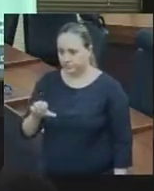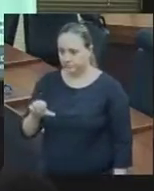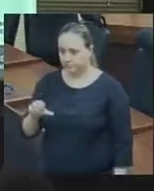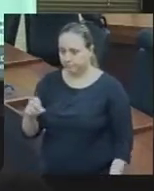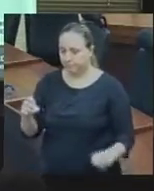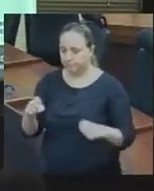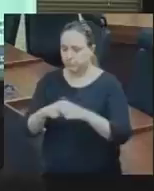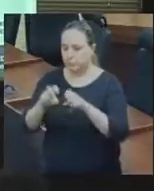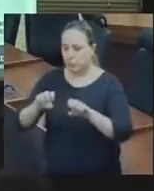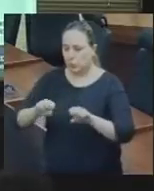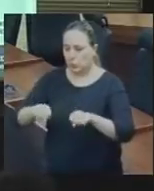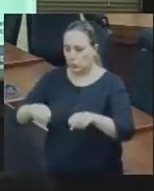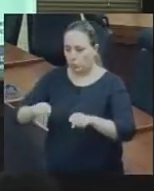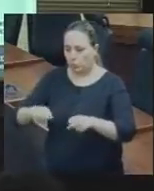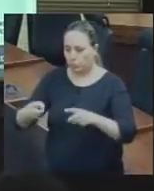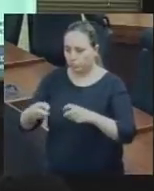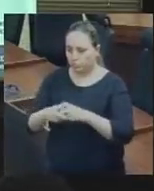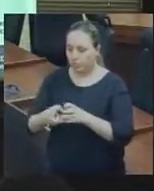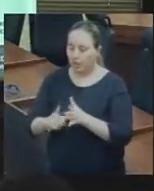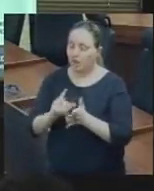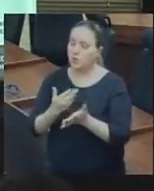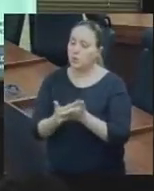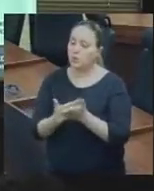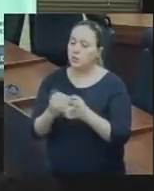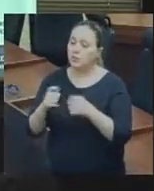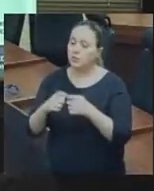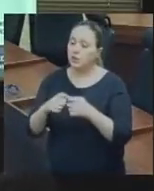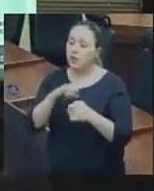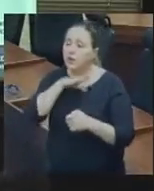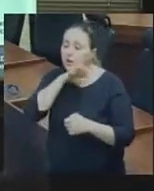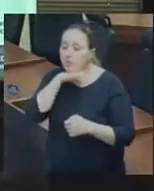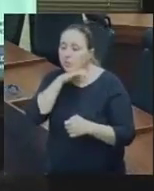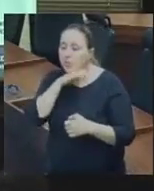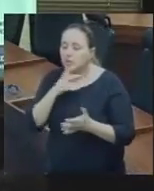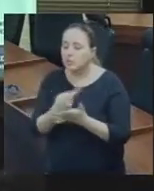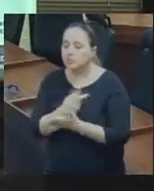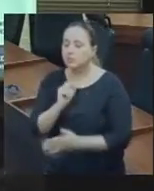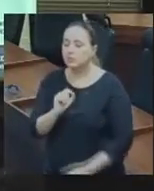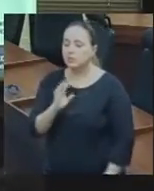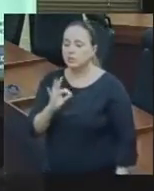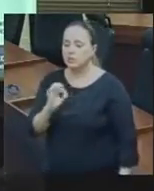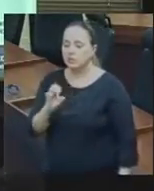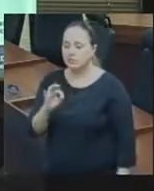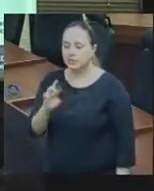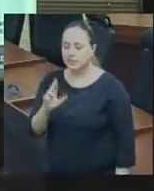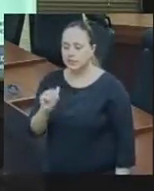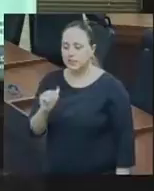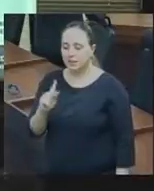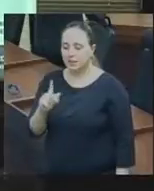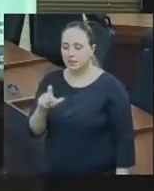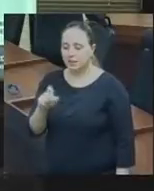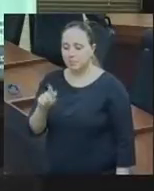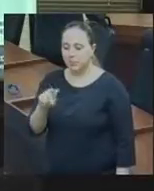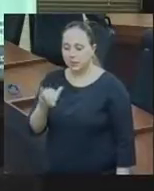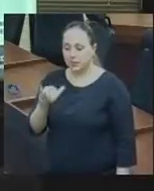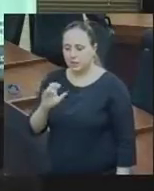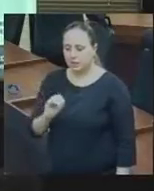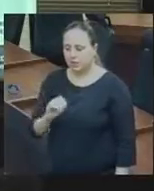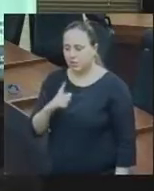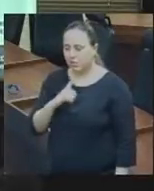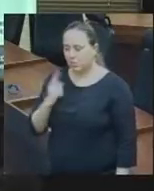e fazer veterinária e ficou tetraplégico e ele teve um ou dois anos que ficou